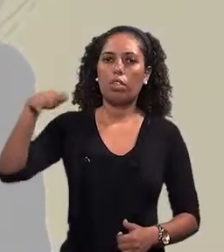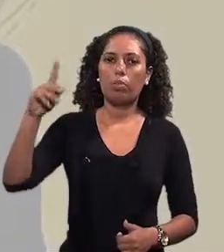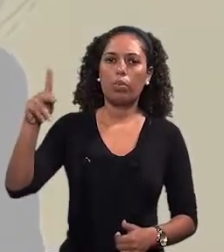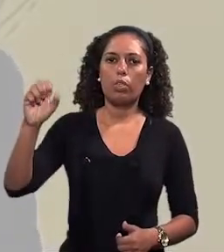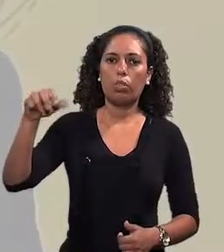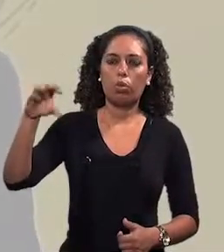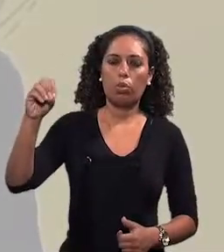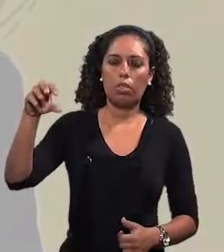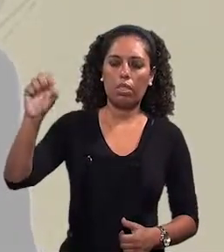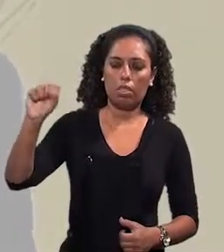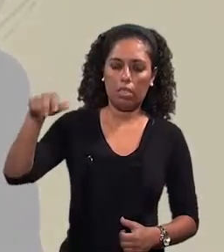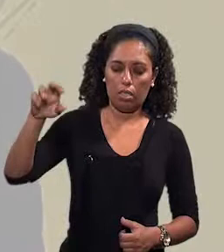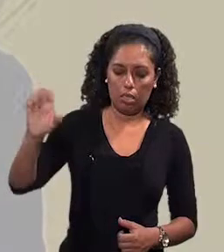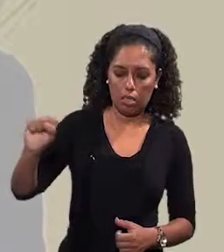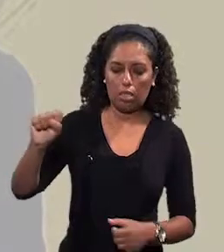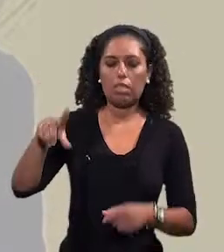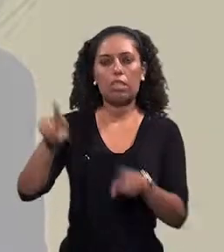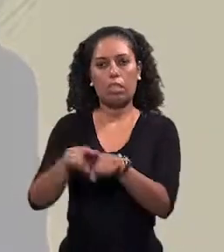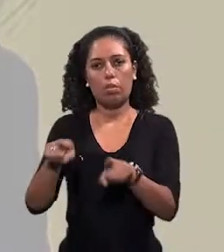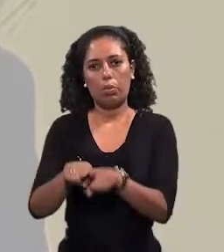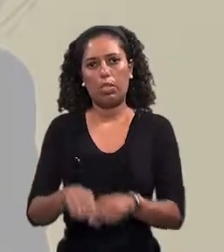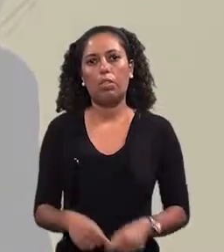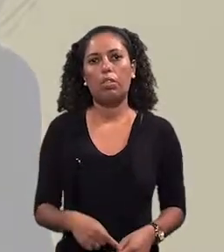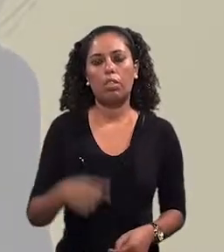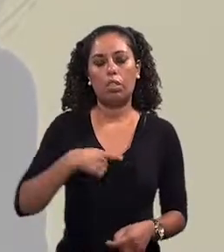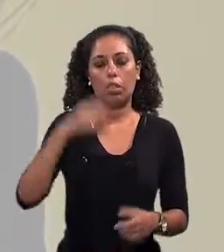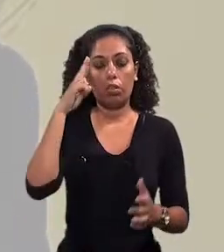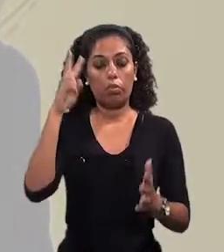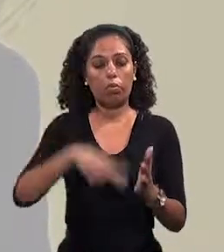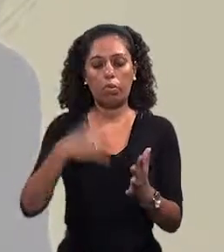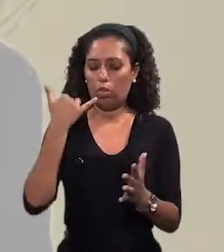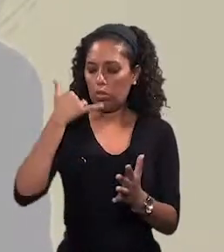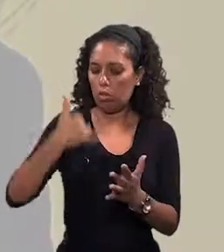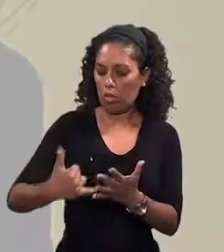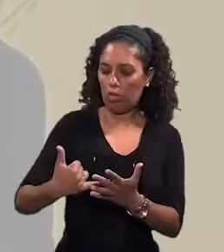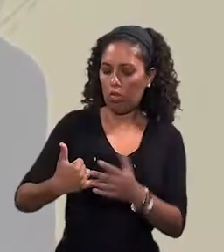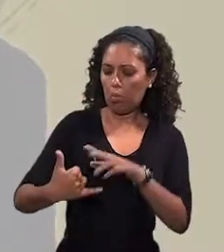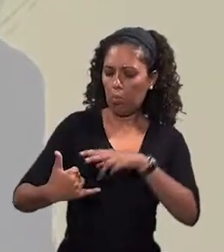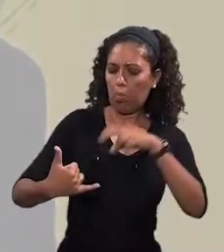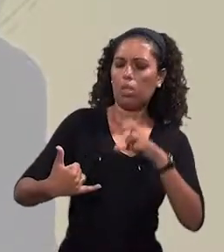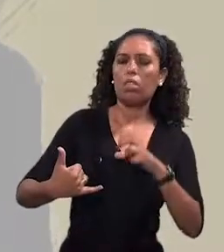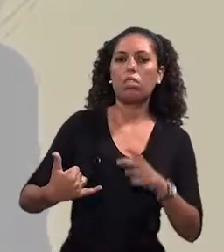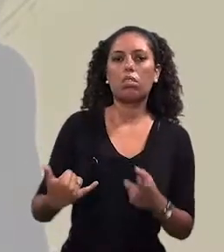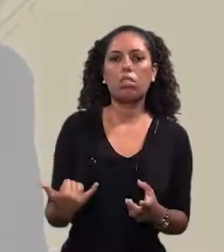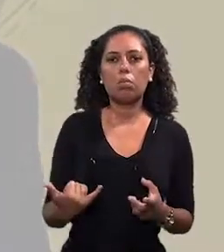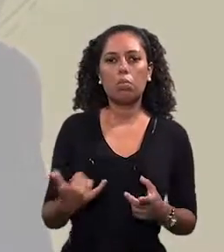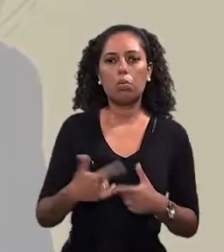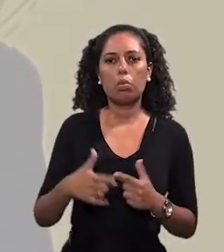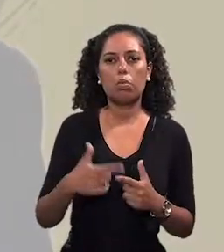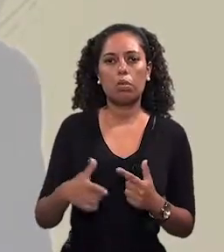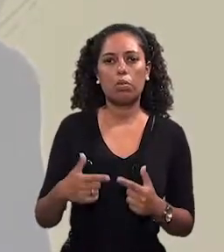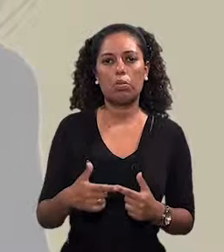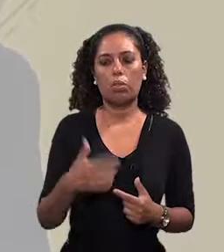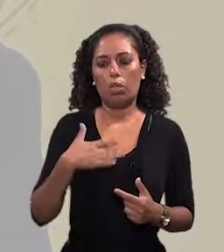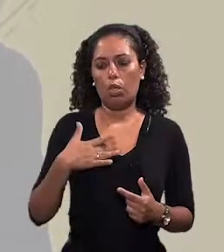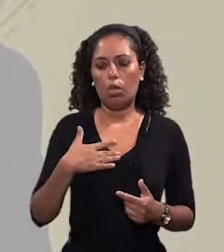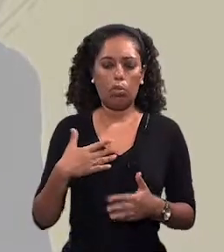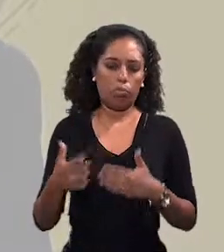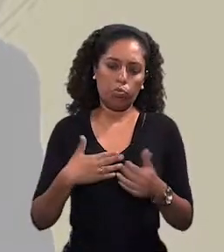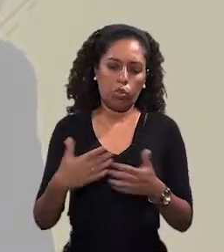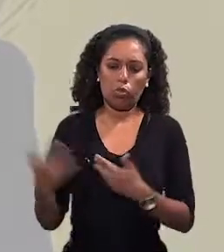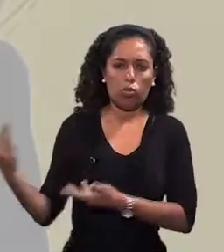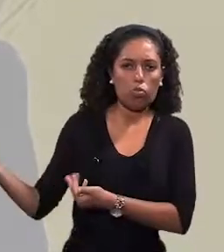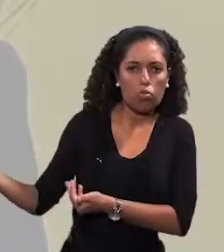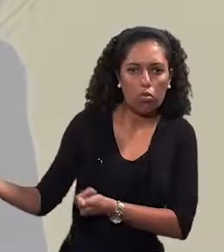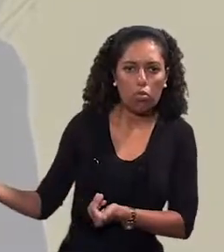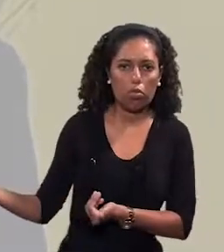recebi a mensagem, vi uma notificação no meu celular, eu percebi o que estava acontecendo. Primeiro porque, como qualquer jovem ou